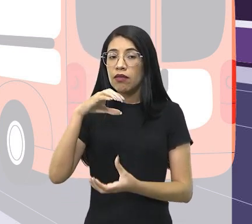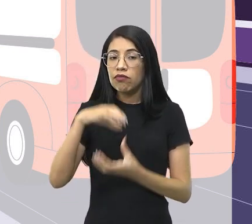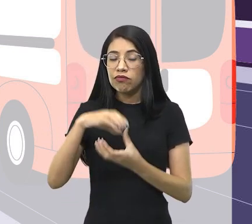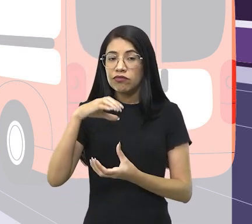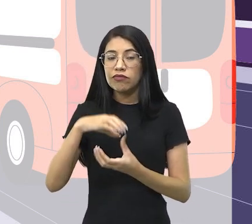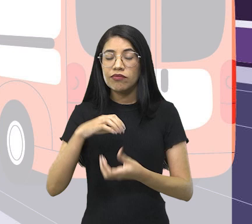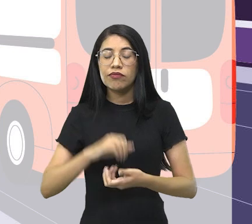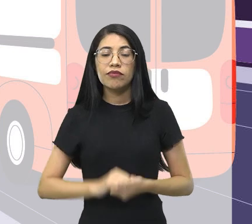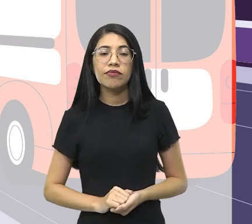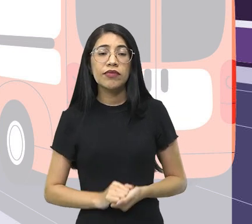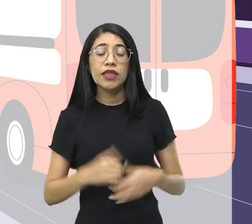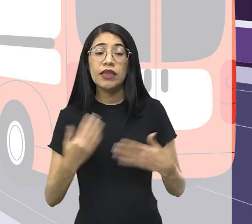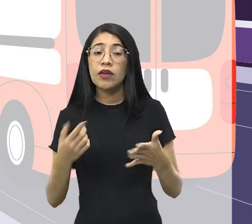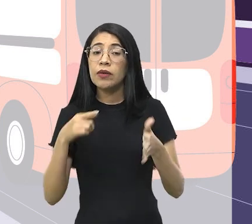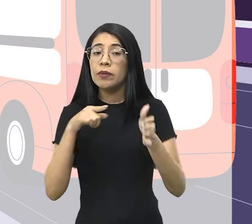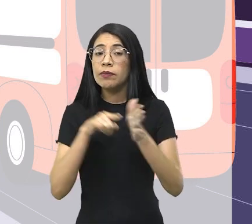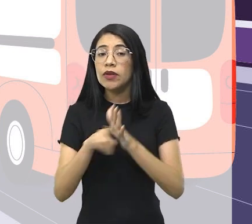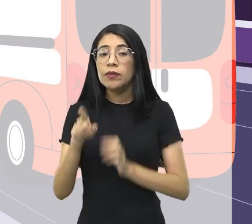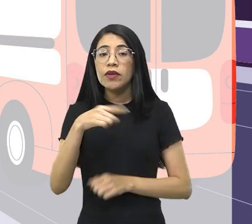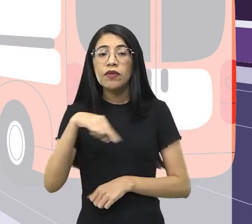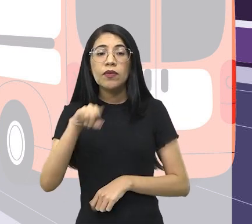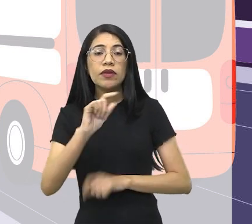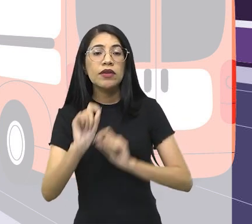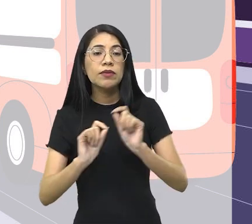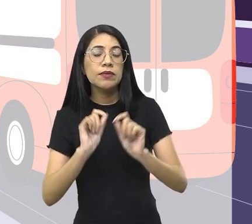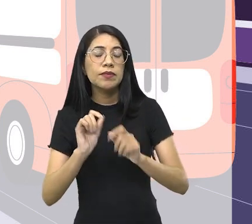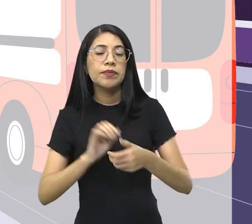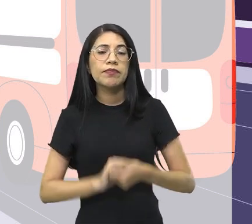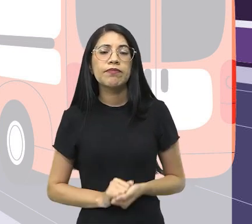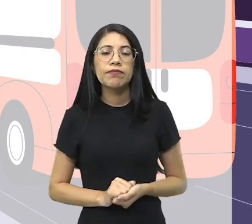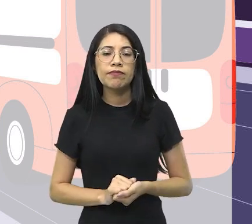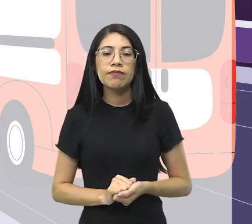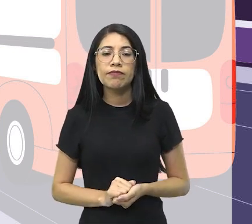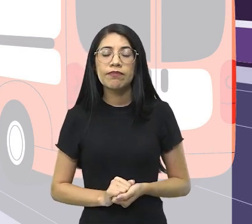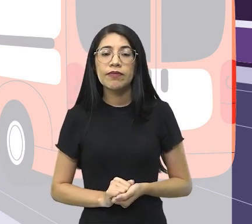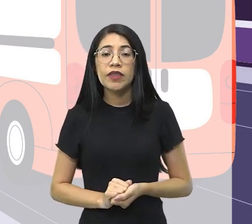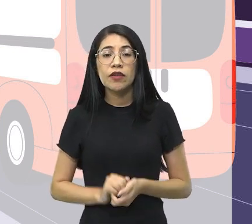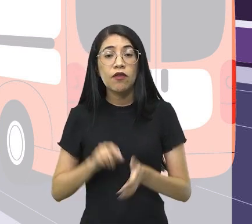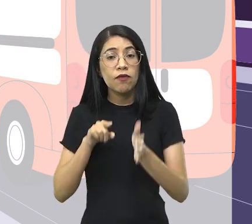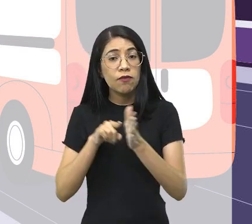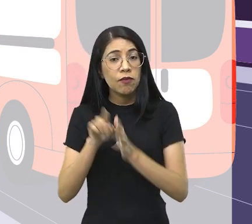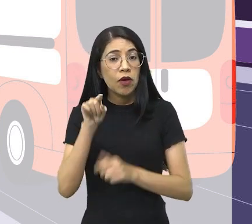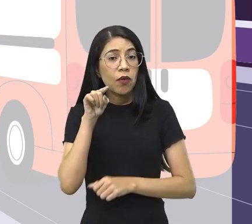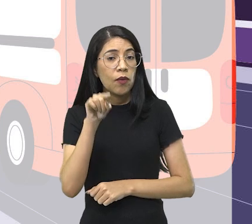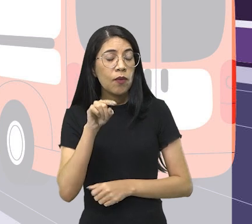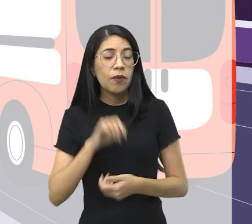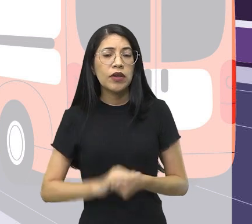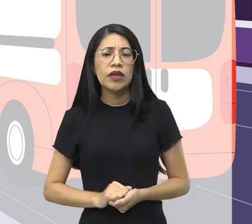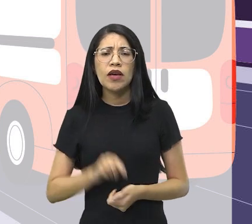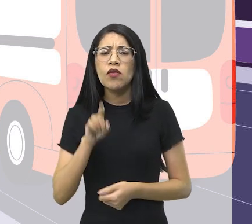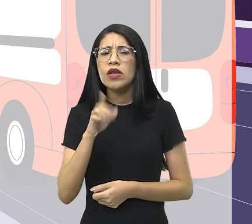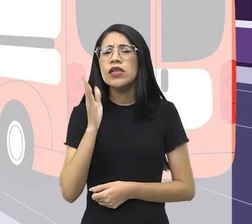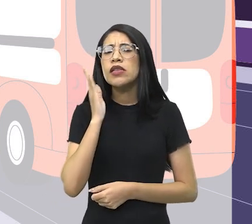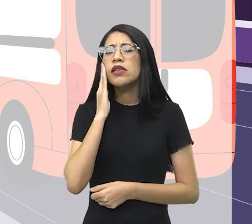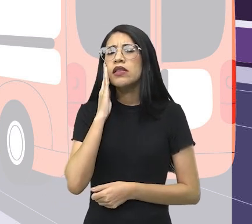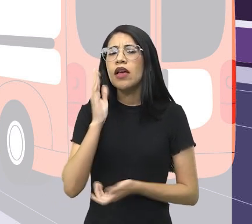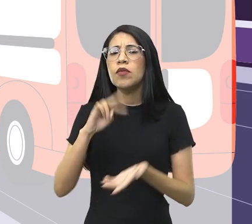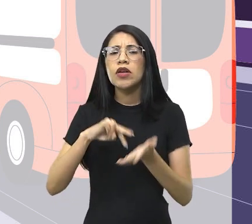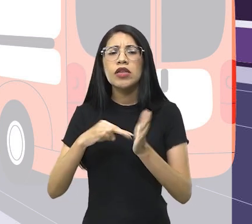persuadir adultos. E aí eu pergunto a vocês, pergunto a você sabe o que